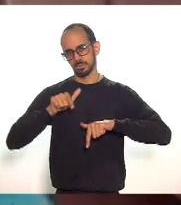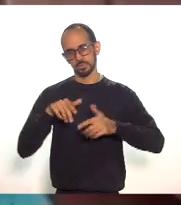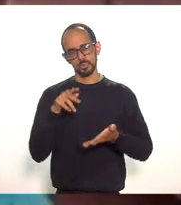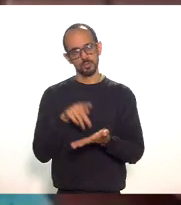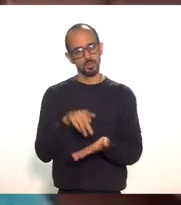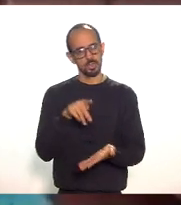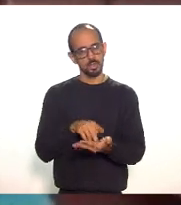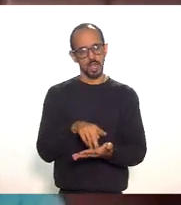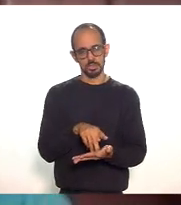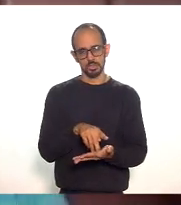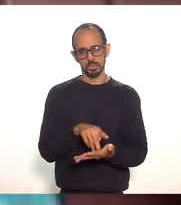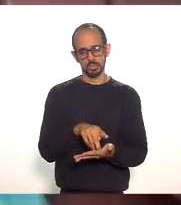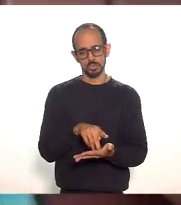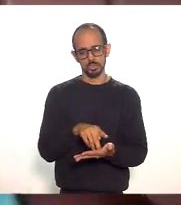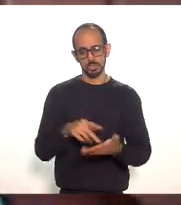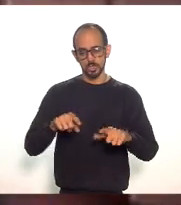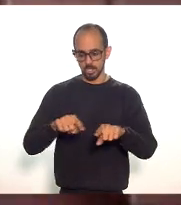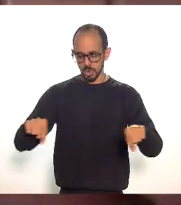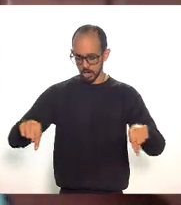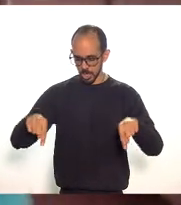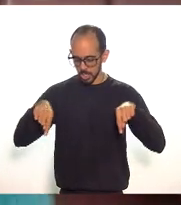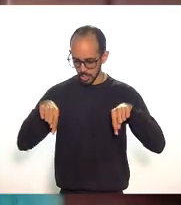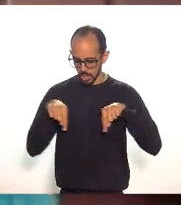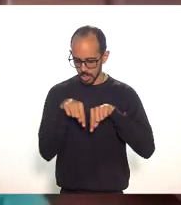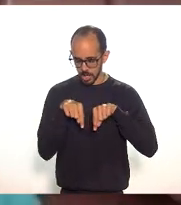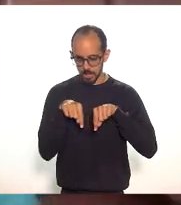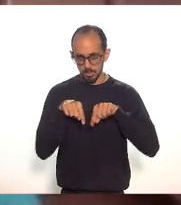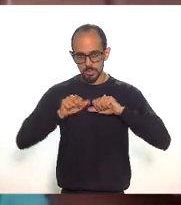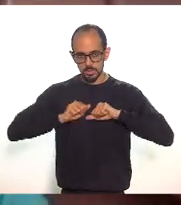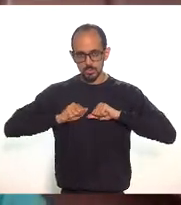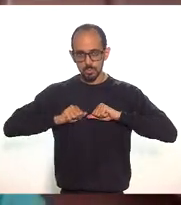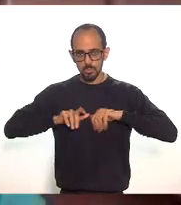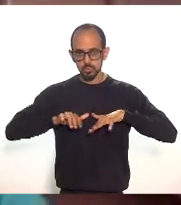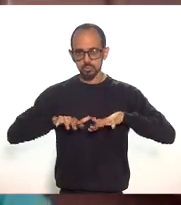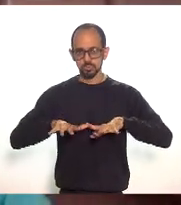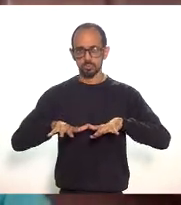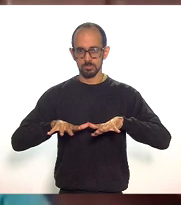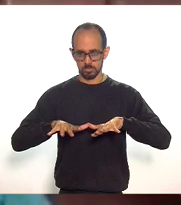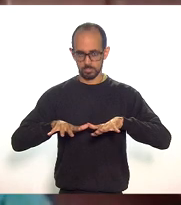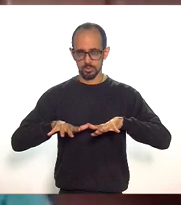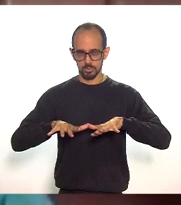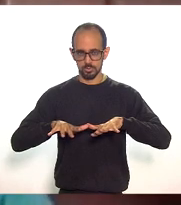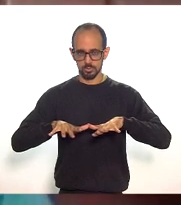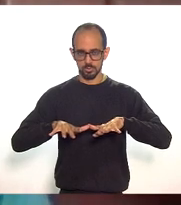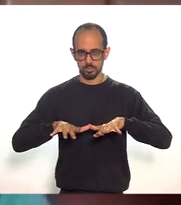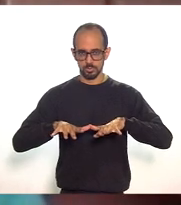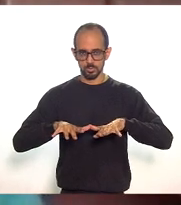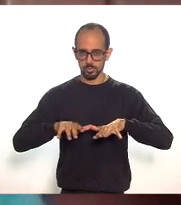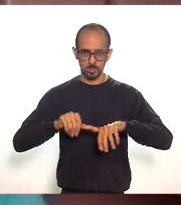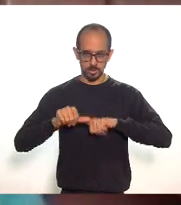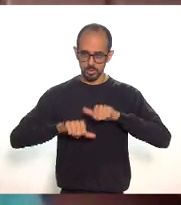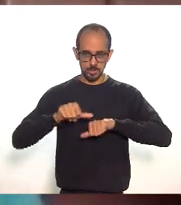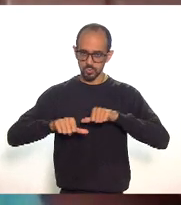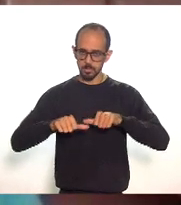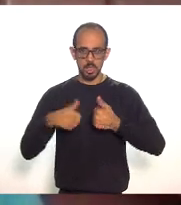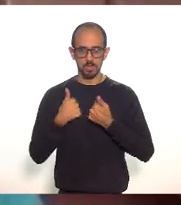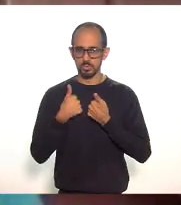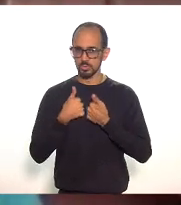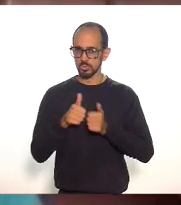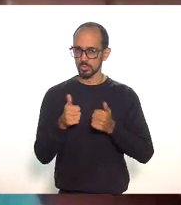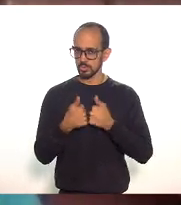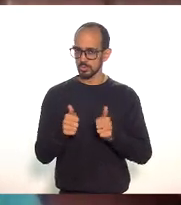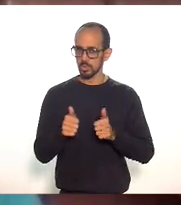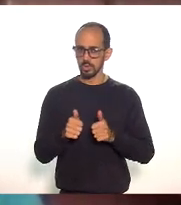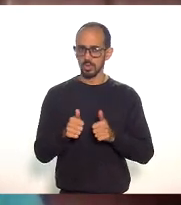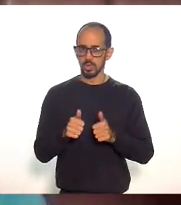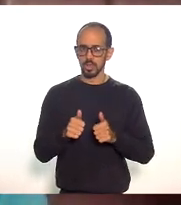verdadeiras câmaras de contaminação que se transformaram os meios de transporte coletivo hoje na cidade do